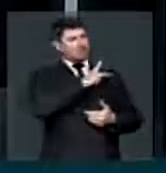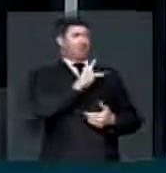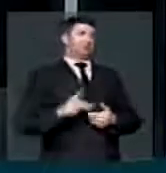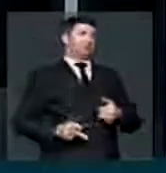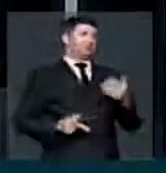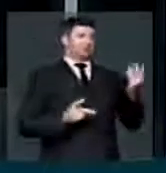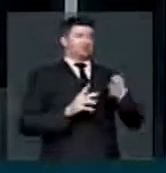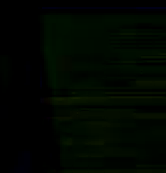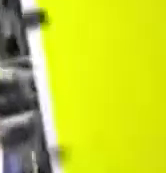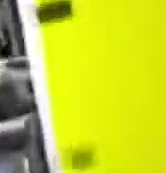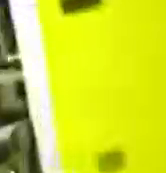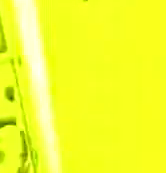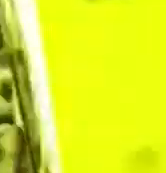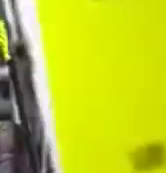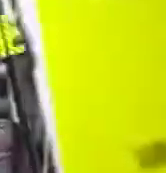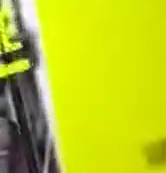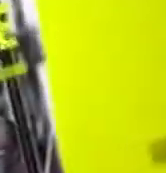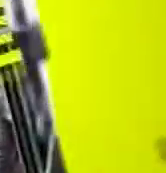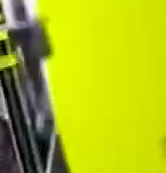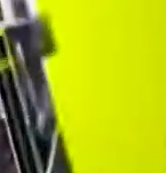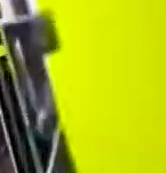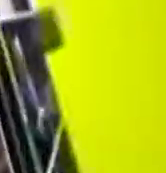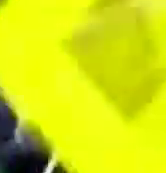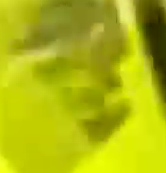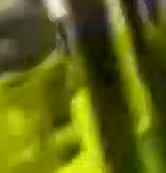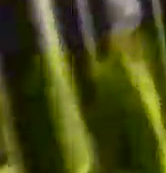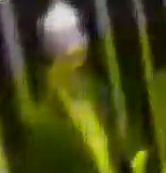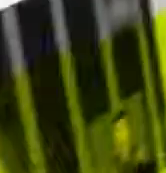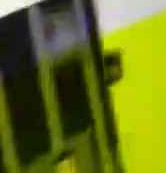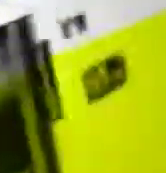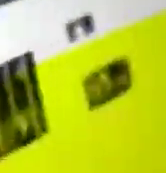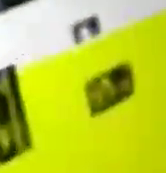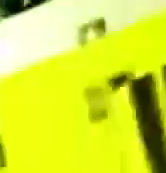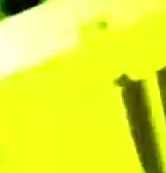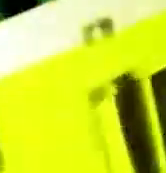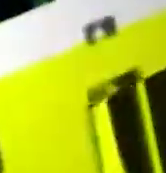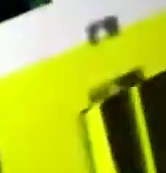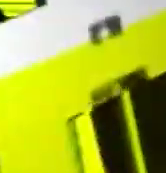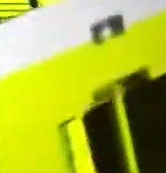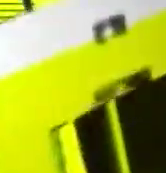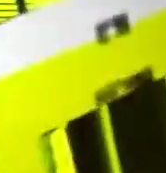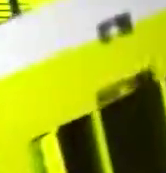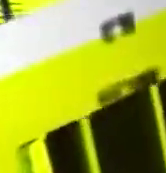presidente. Muito obrigado. Que não que sejam menos importantes.